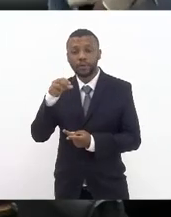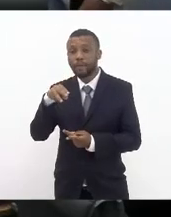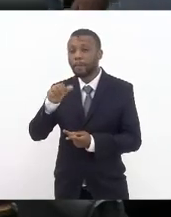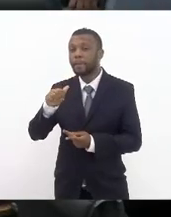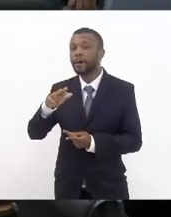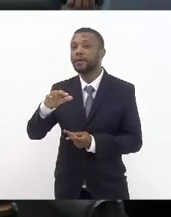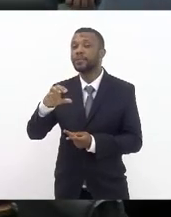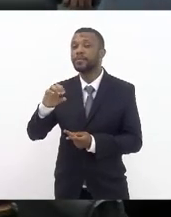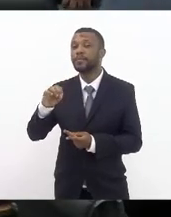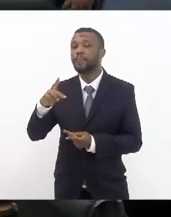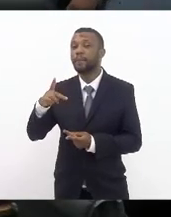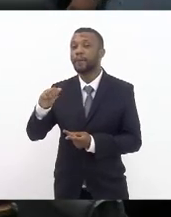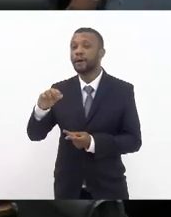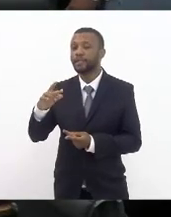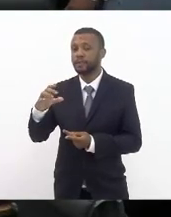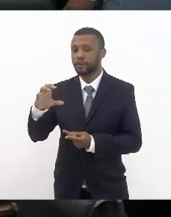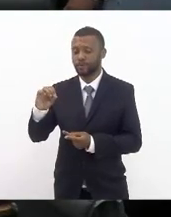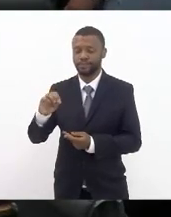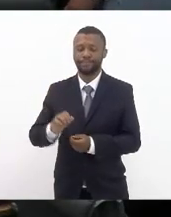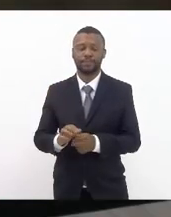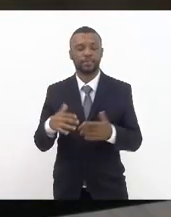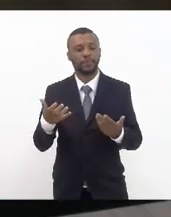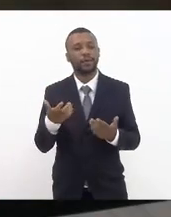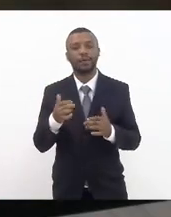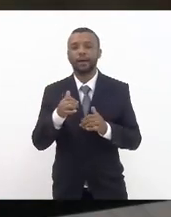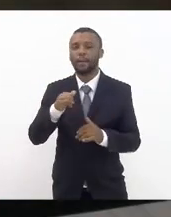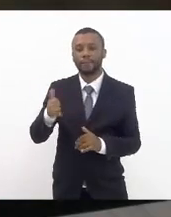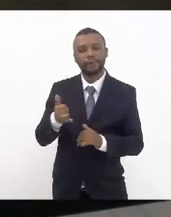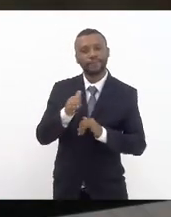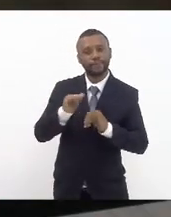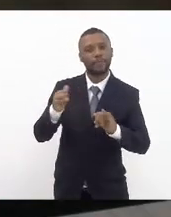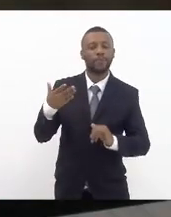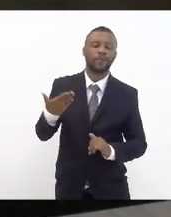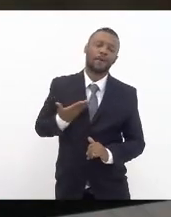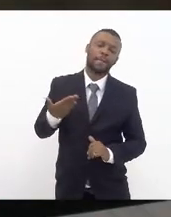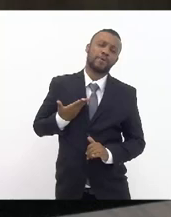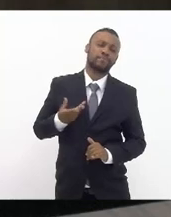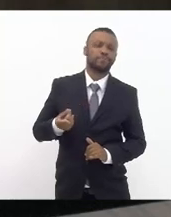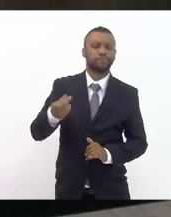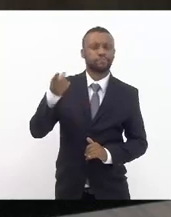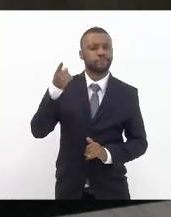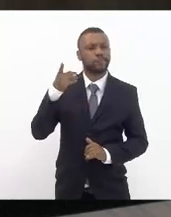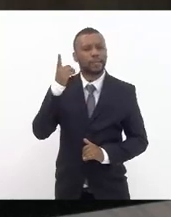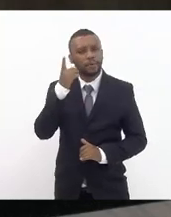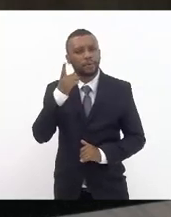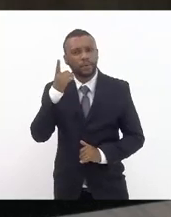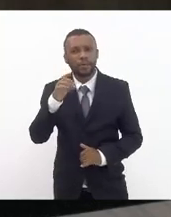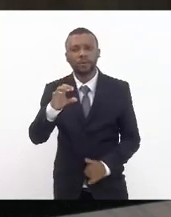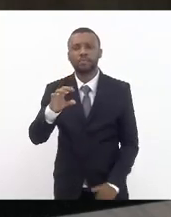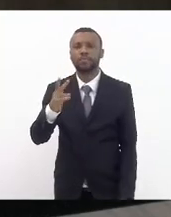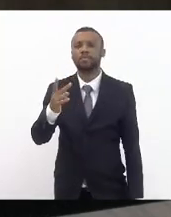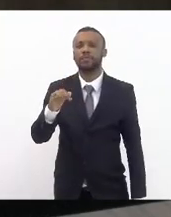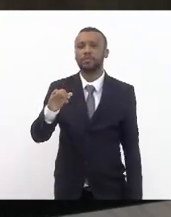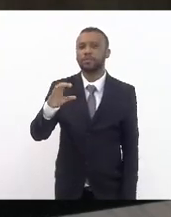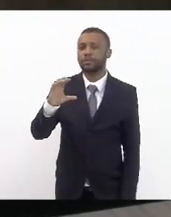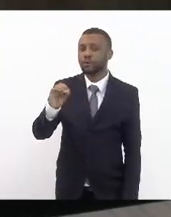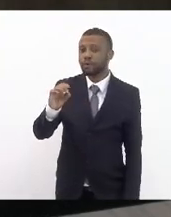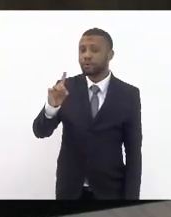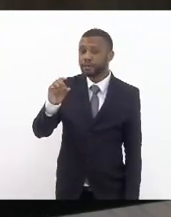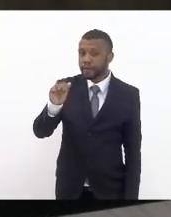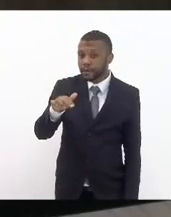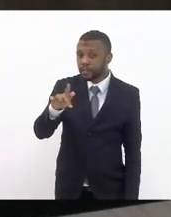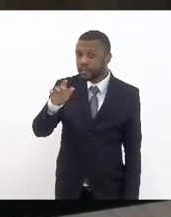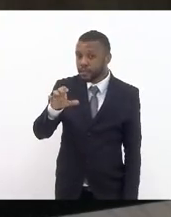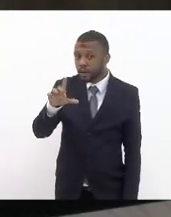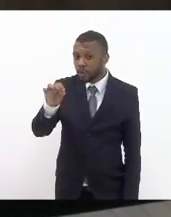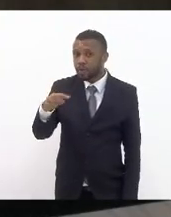presidente, primeiro não posso deixar de saudar meu querido amigo de longa data, deputado Chico D'Ângelo. Já tivemos longas e